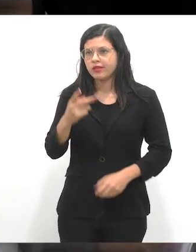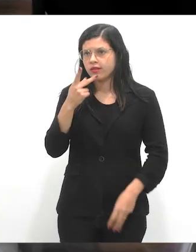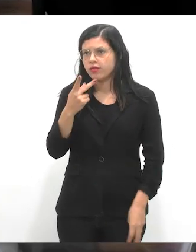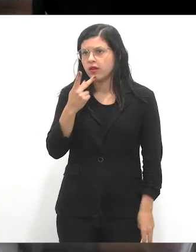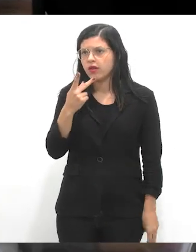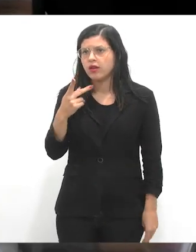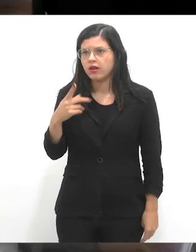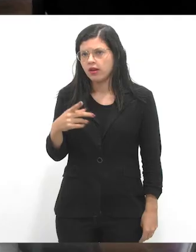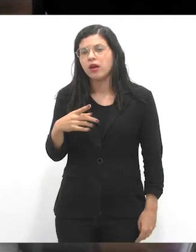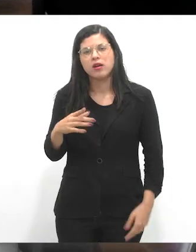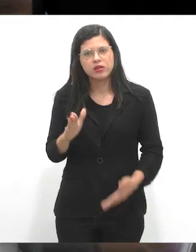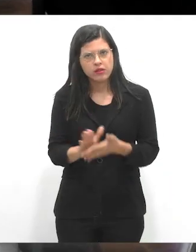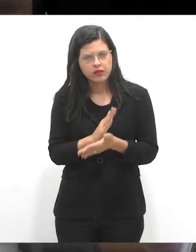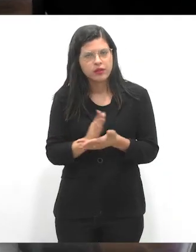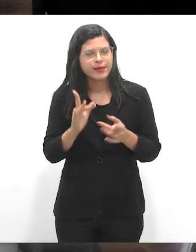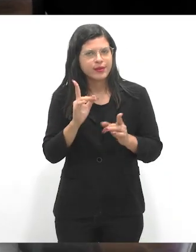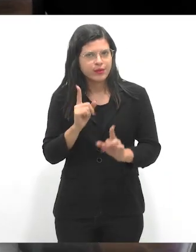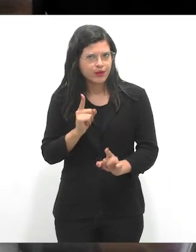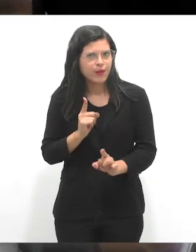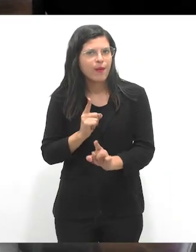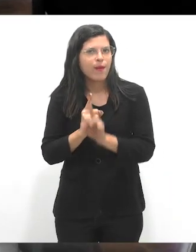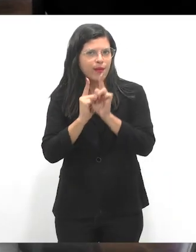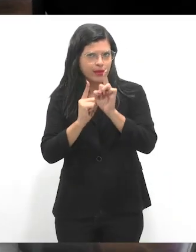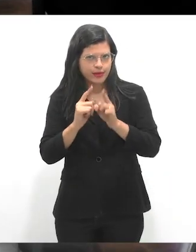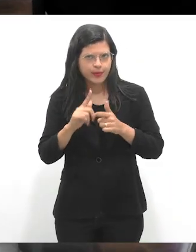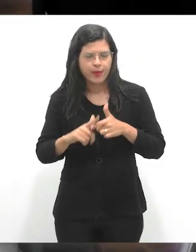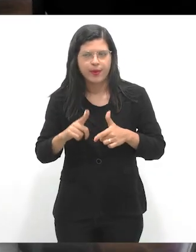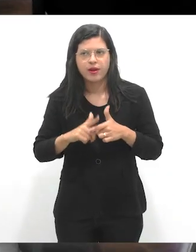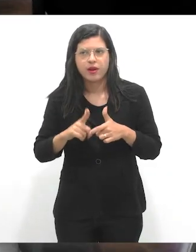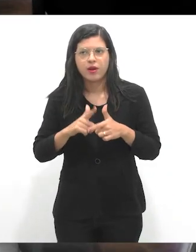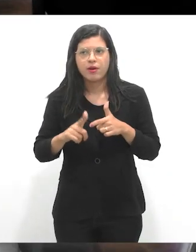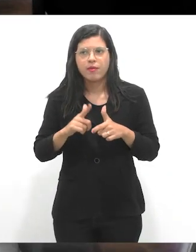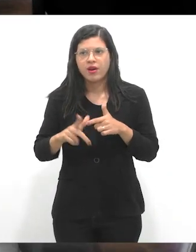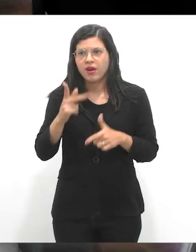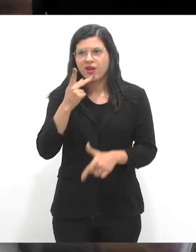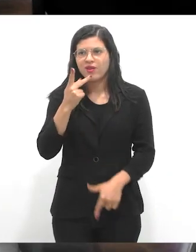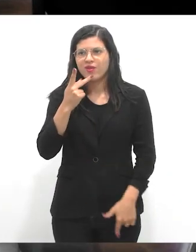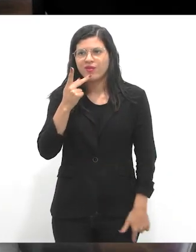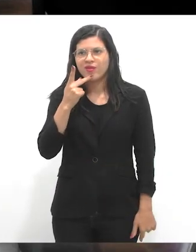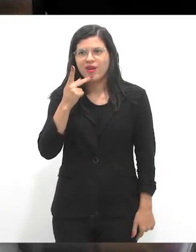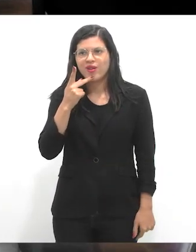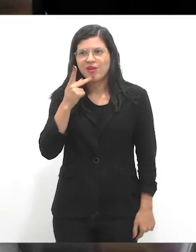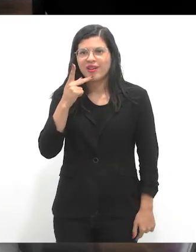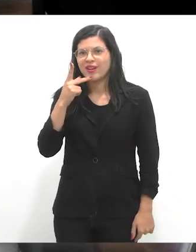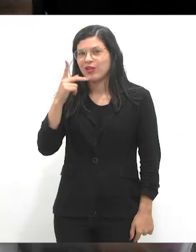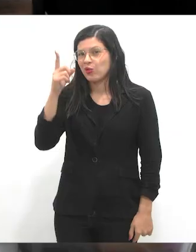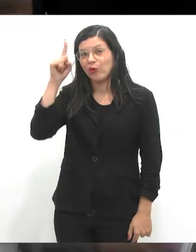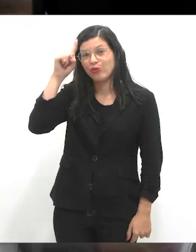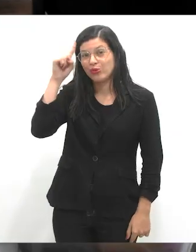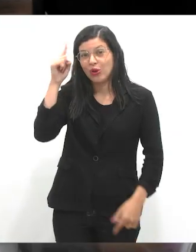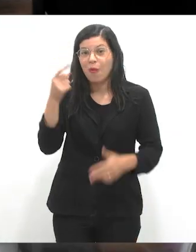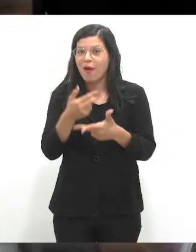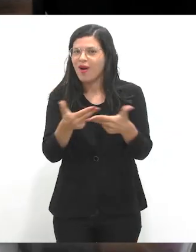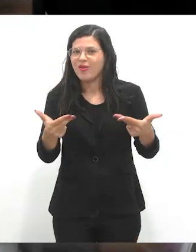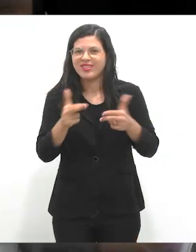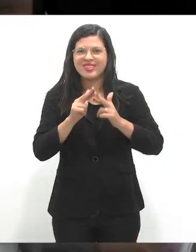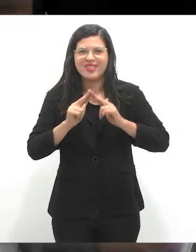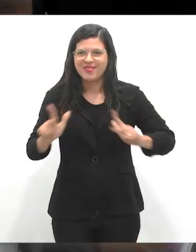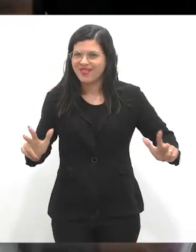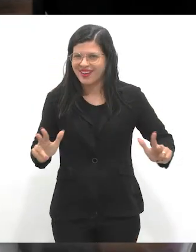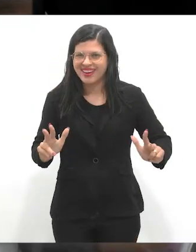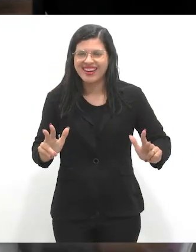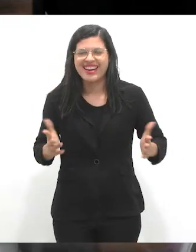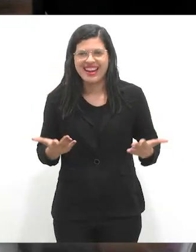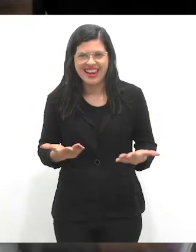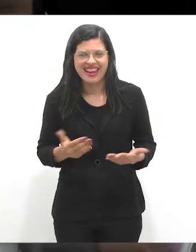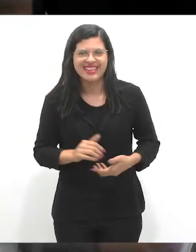Olha, eu vou te dizer que a gente tem, volta e meia, a gente enfrenta essa questão no nosso dia a dia. A gente costuma dizer lá que o nosso dia a dia nunca é igual, porque sempre tem uma...